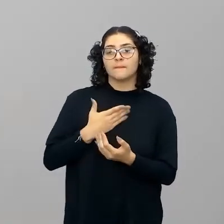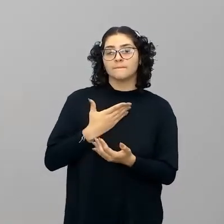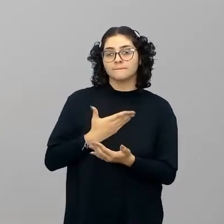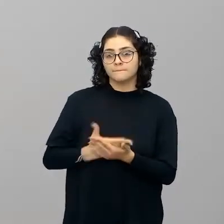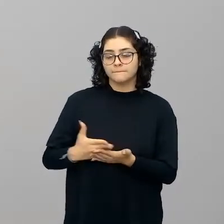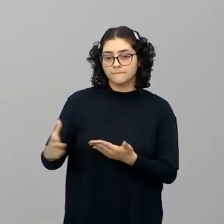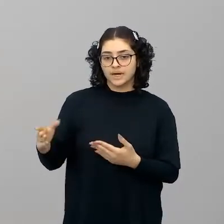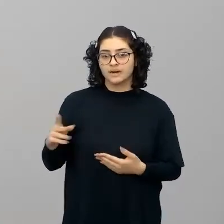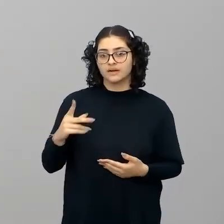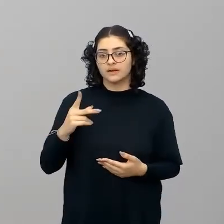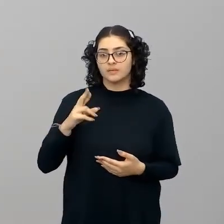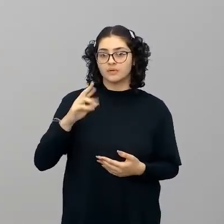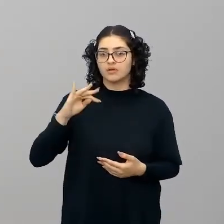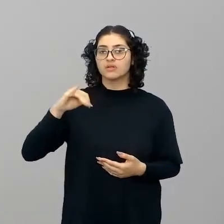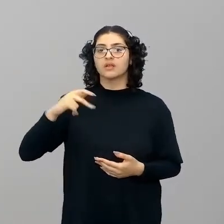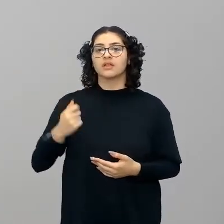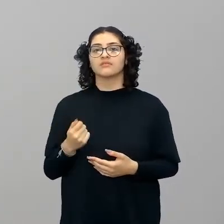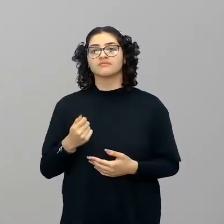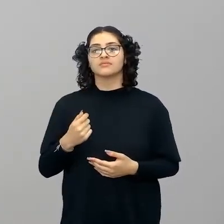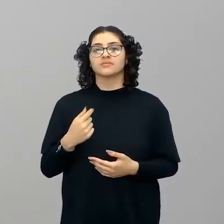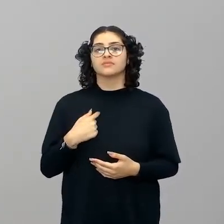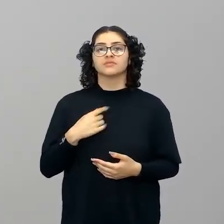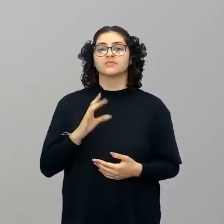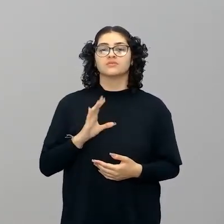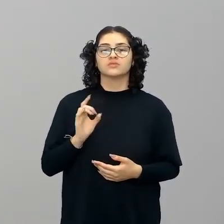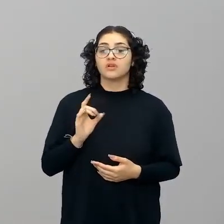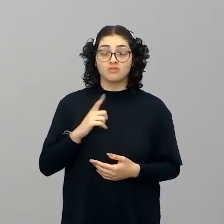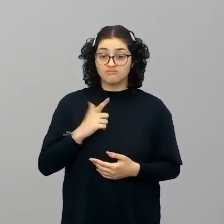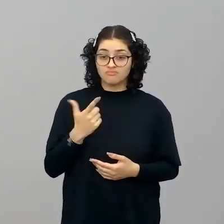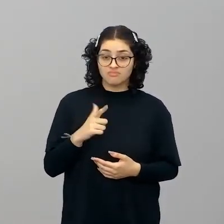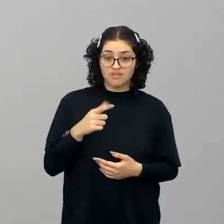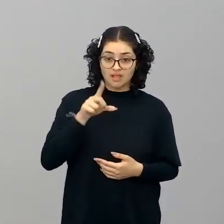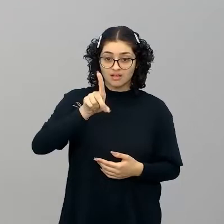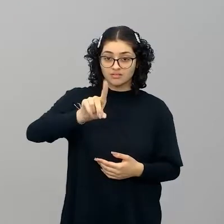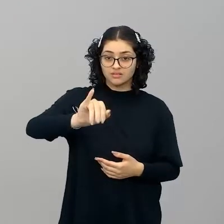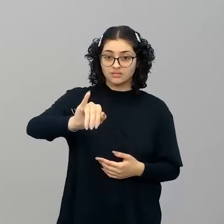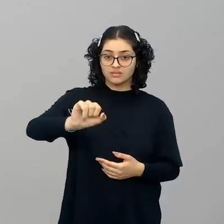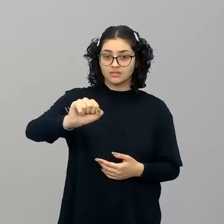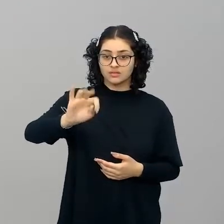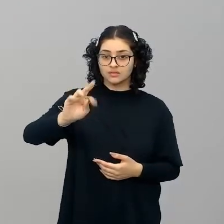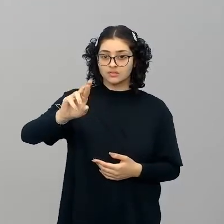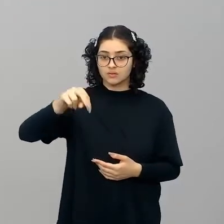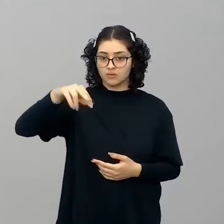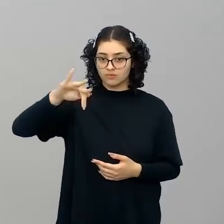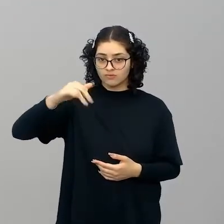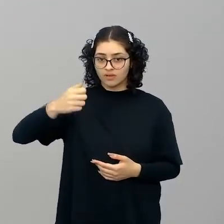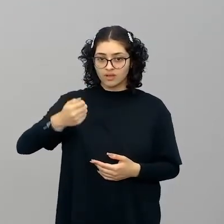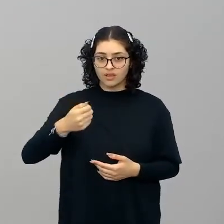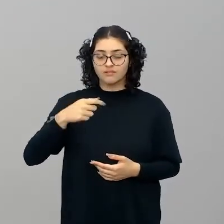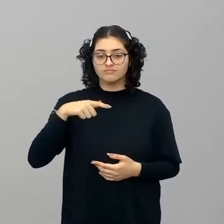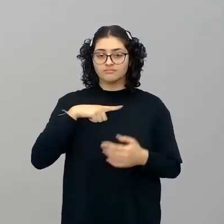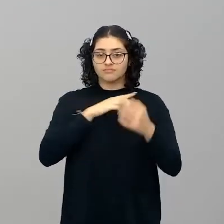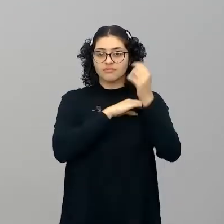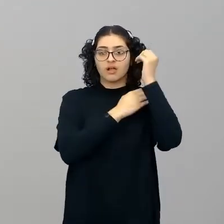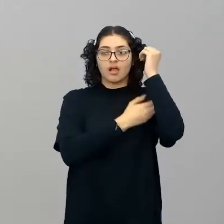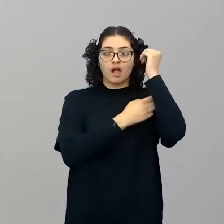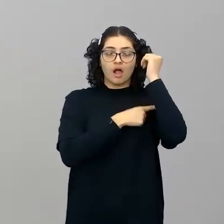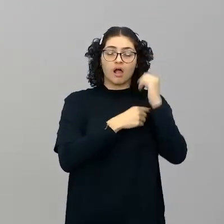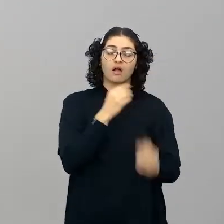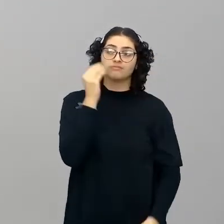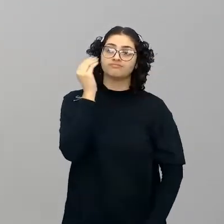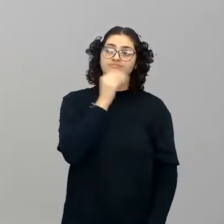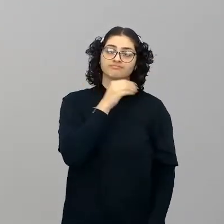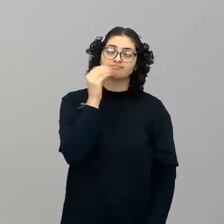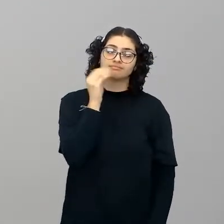dessa proteína, então se eu não tenho mais distrofina, a minha musculatura dessa região também fica fraca e eu